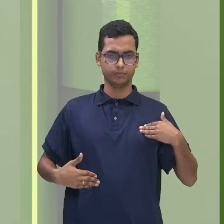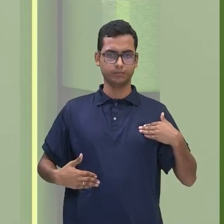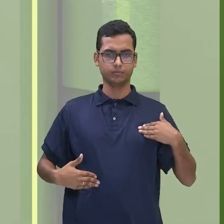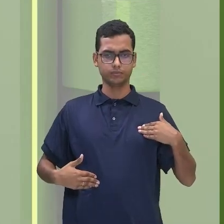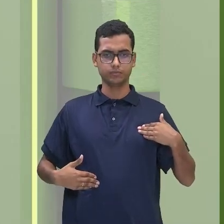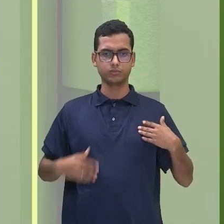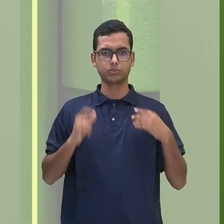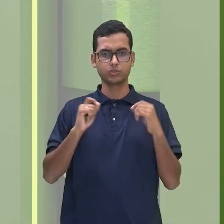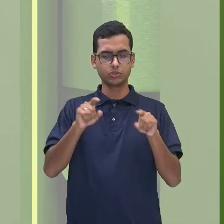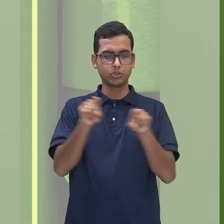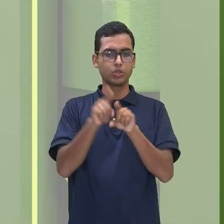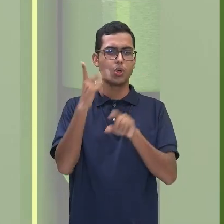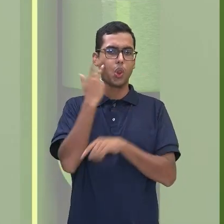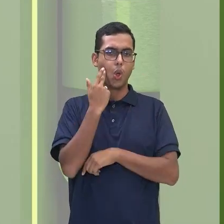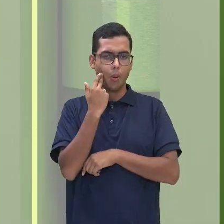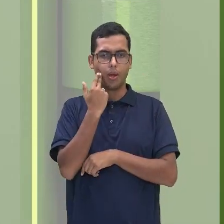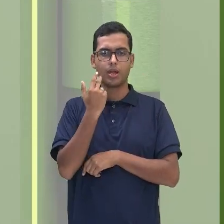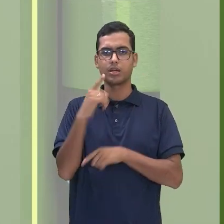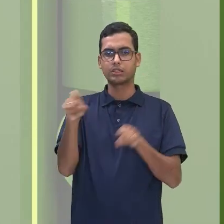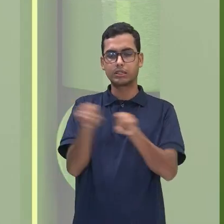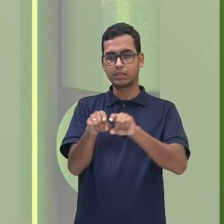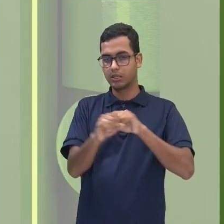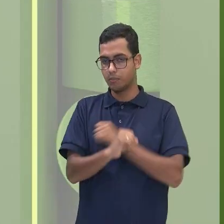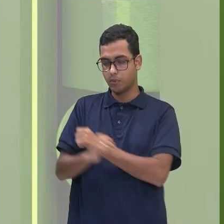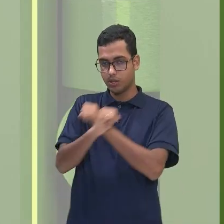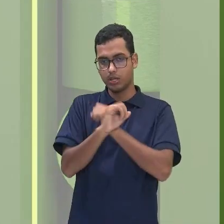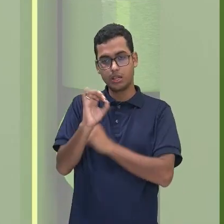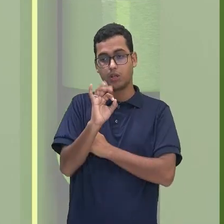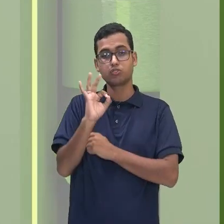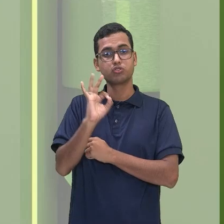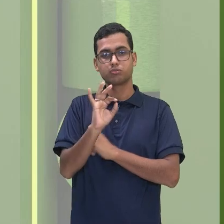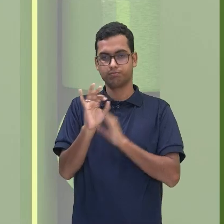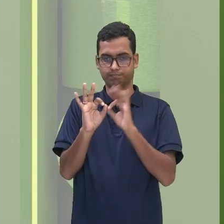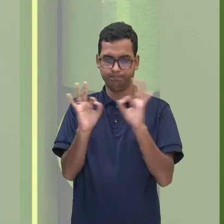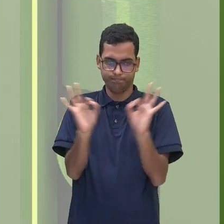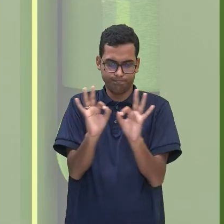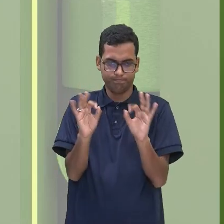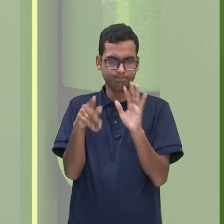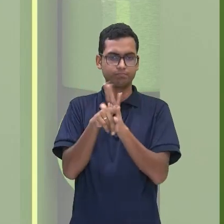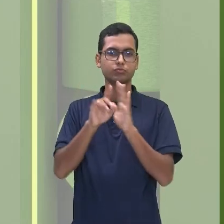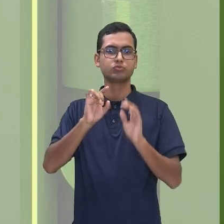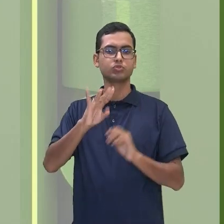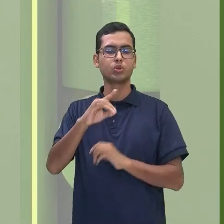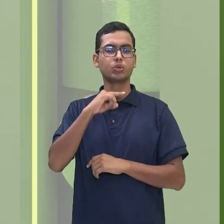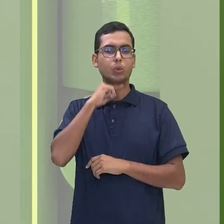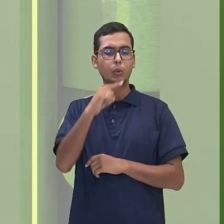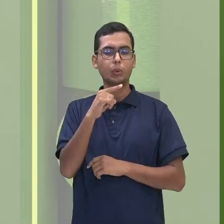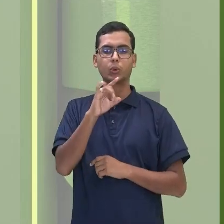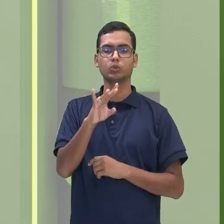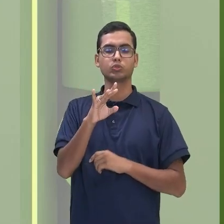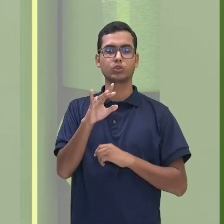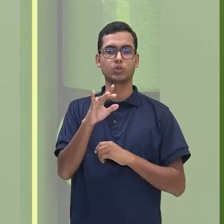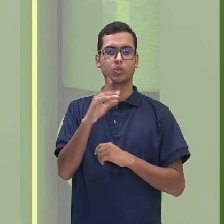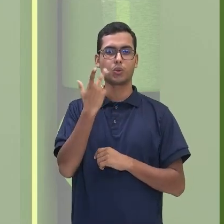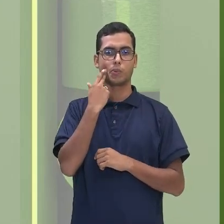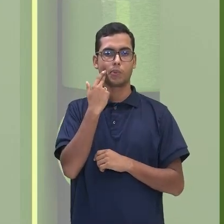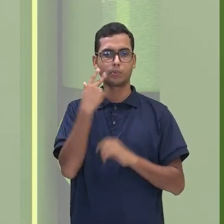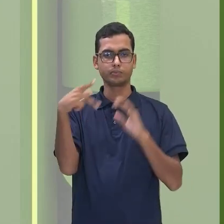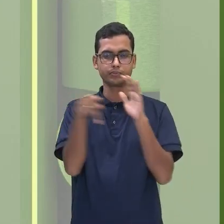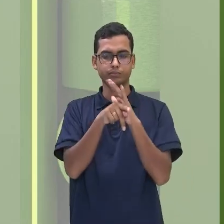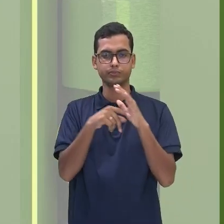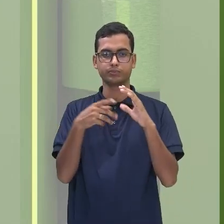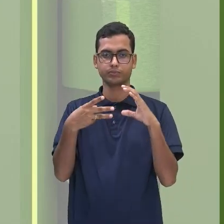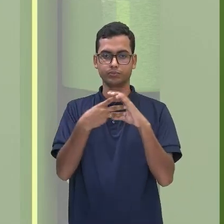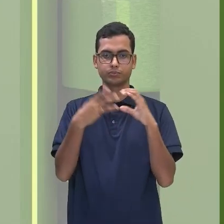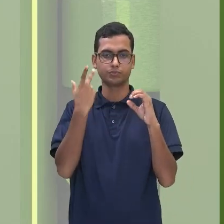mas são as células normais dos sistemas do nosso corpo, elas vão começar a parar de funcionar, porque elas só